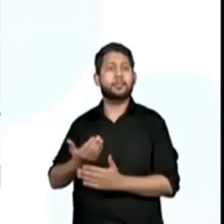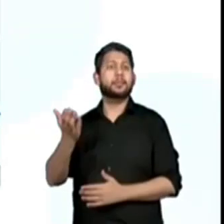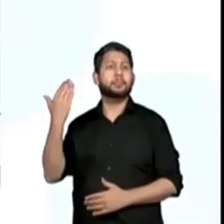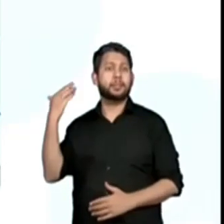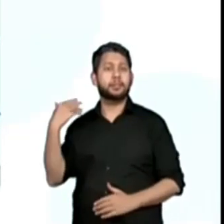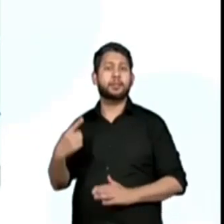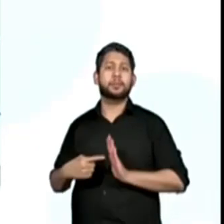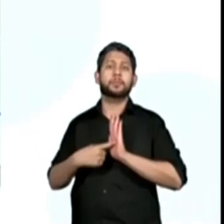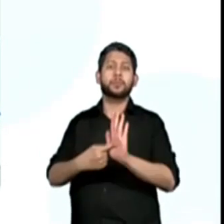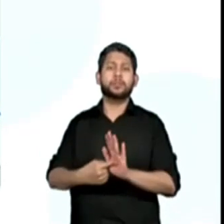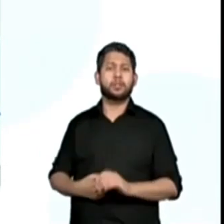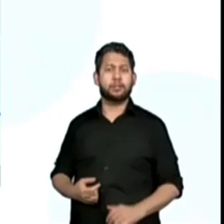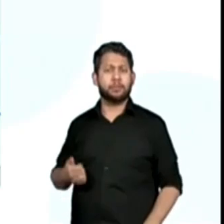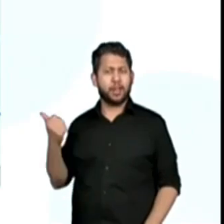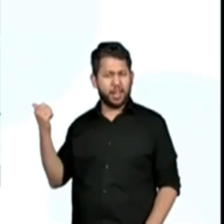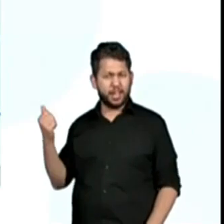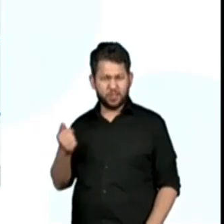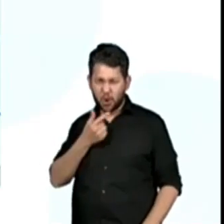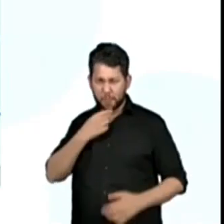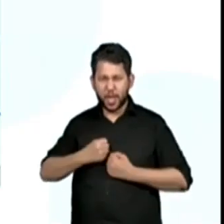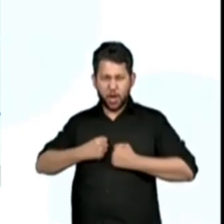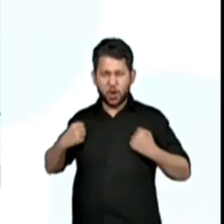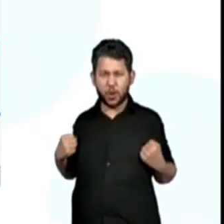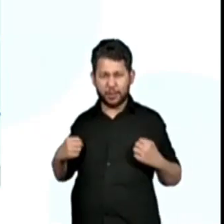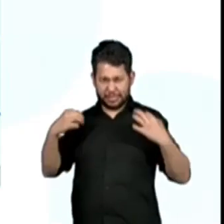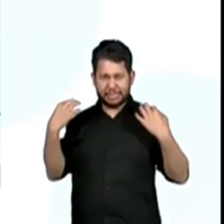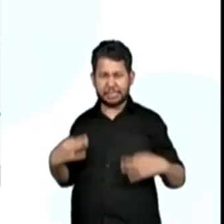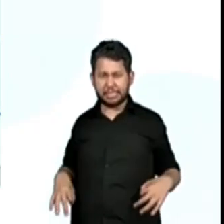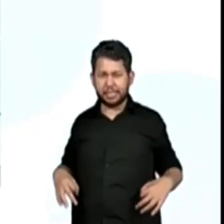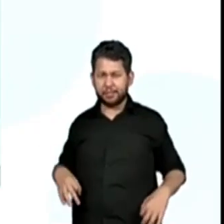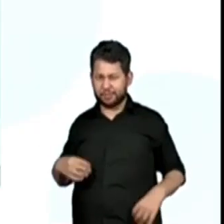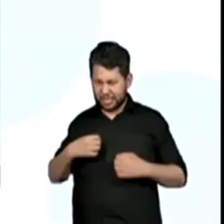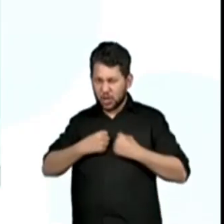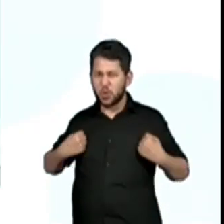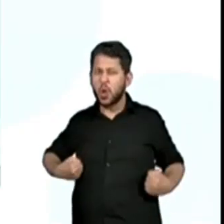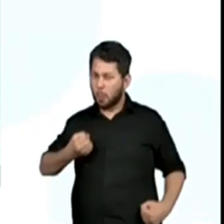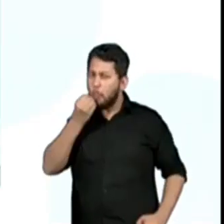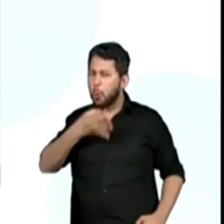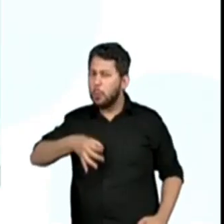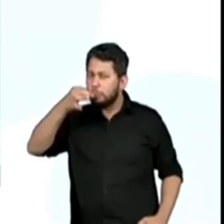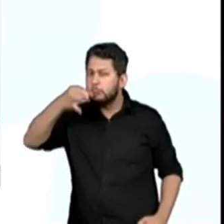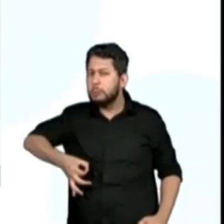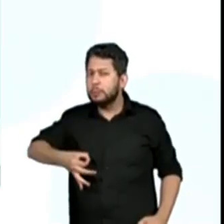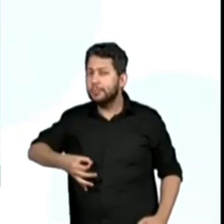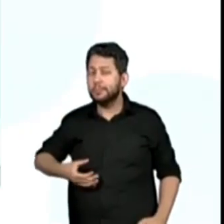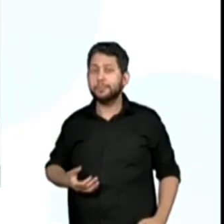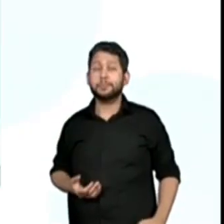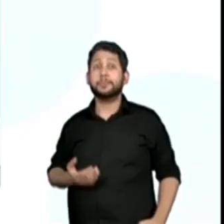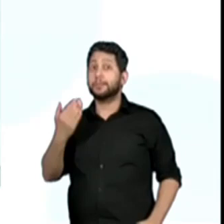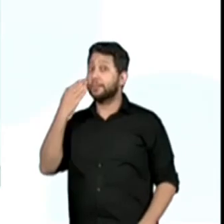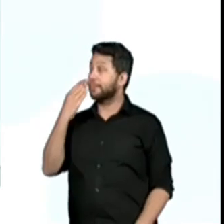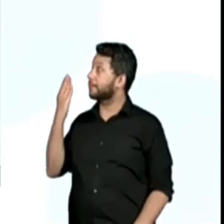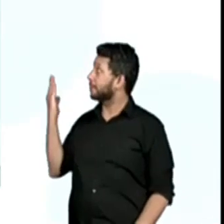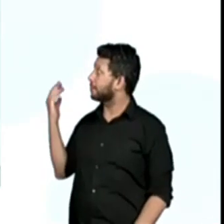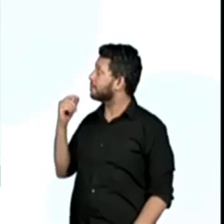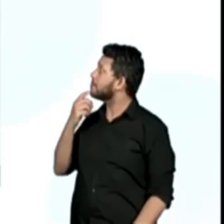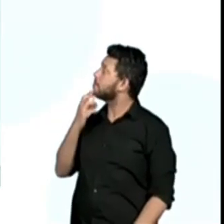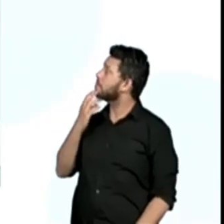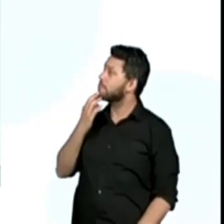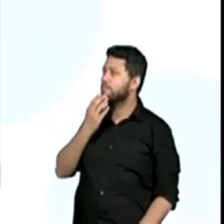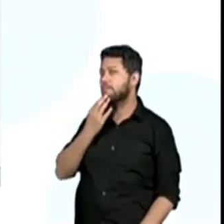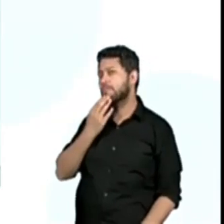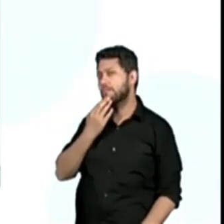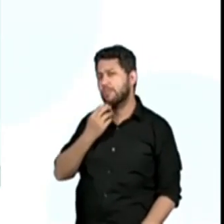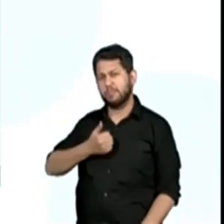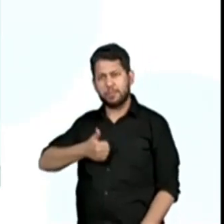passada. Será que esse herói realmente... Deixa eu tirar os rabiscos para vocês ficarem só com a tirinha. Será que o